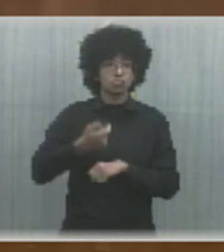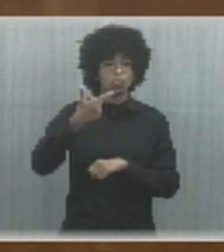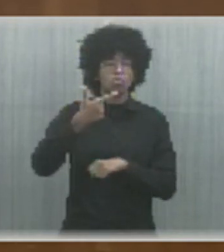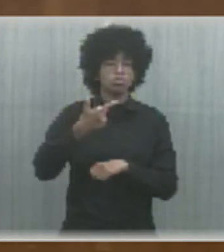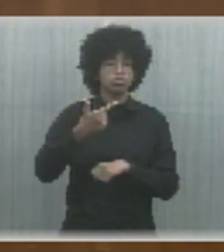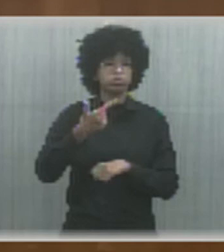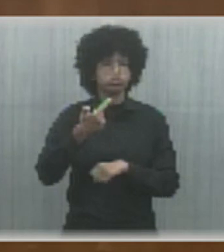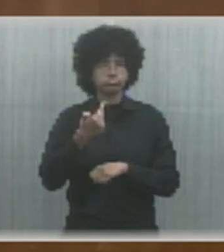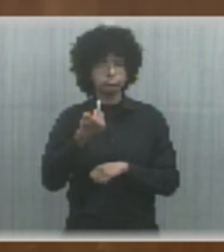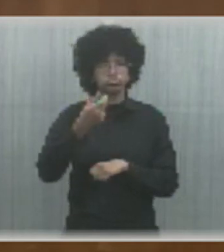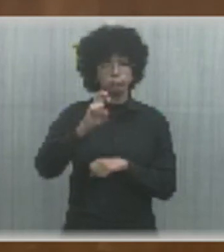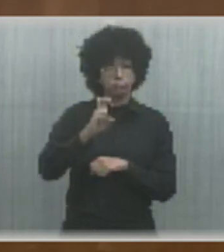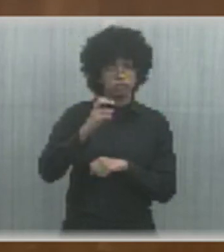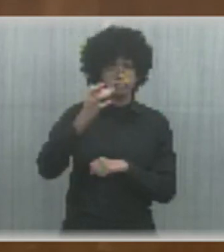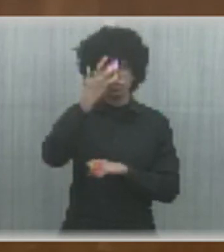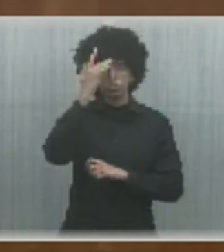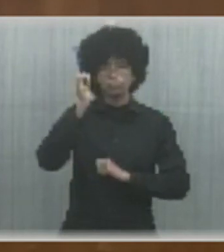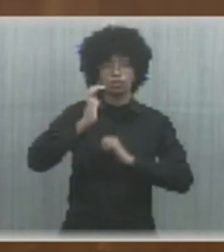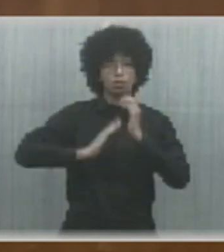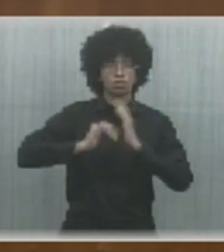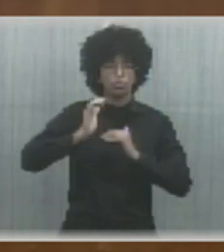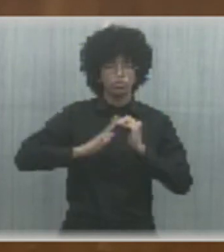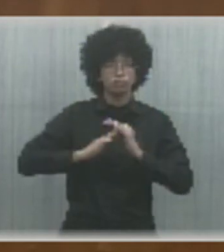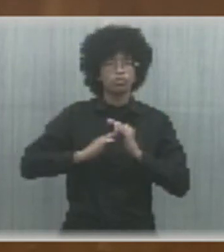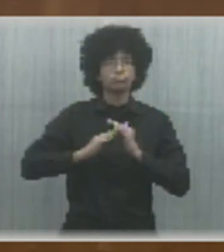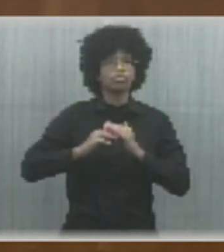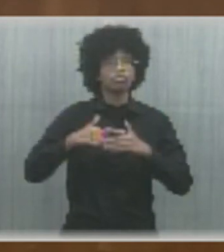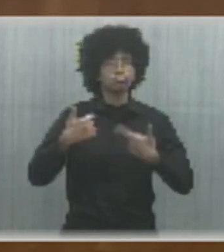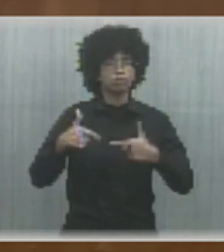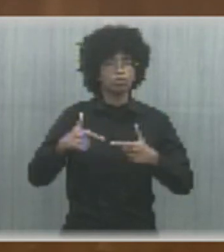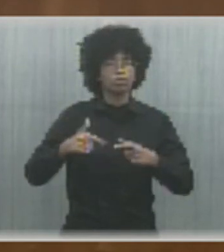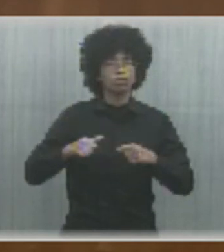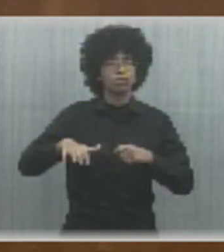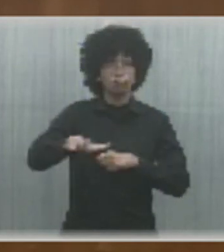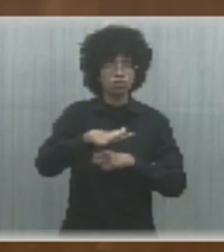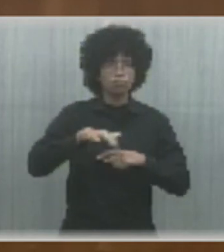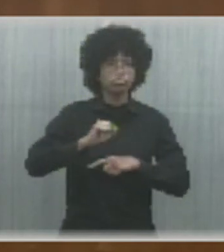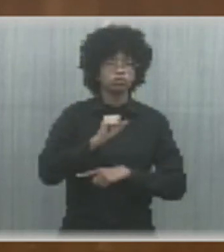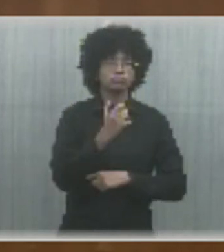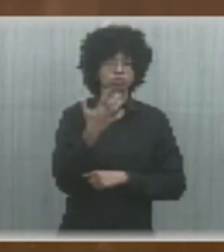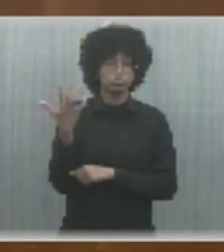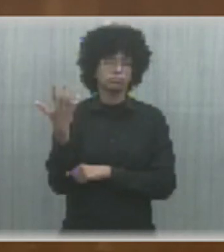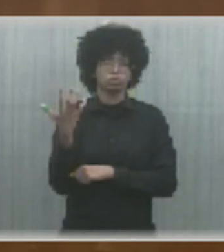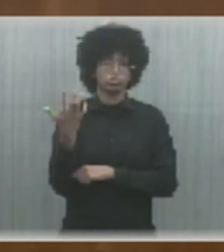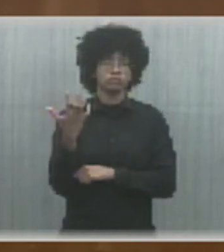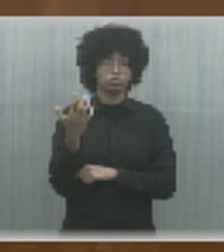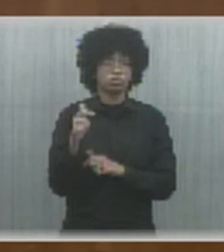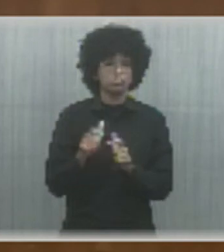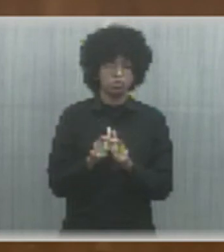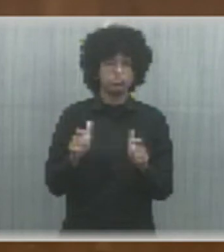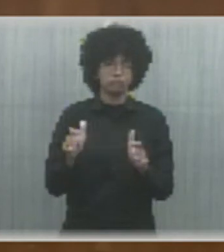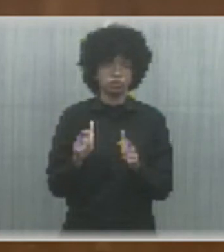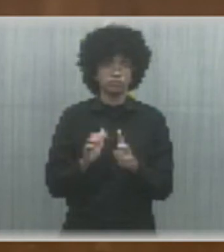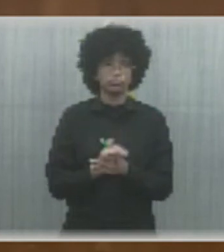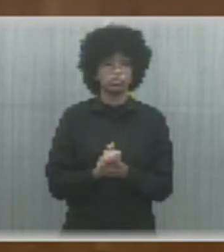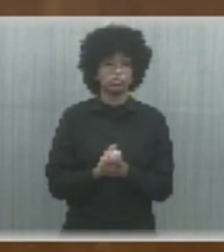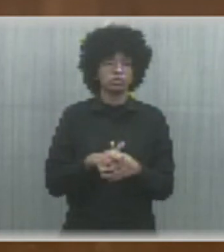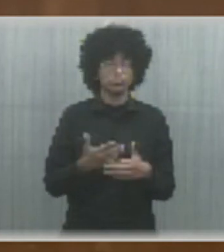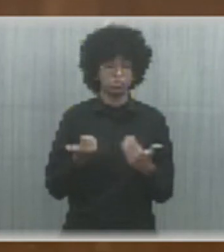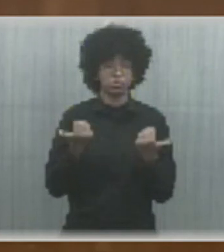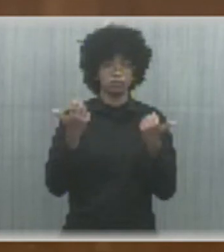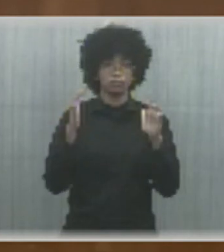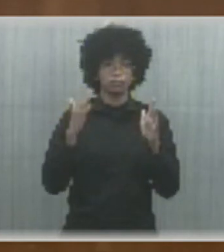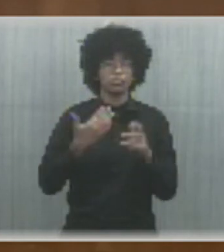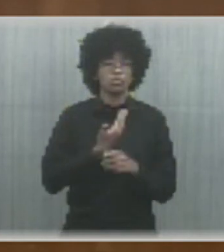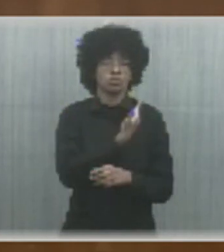15 auditores ambientais, melhor dizendo, para reforçar o quadro de profissionais da SEMAR. Então, parabéns